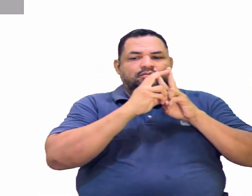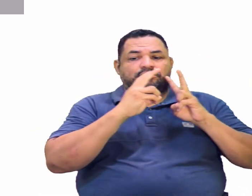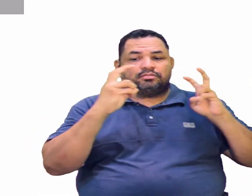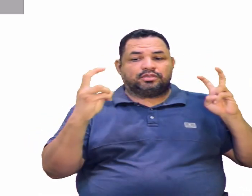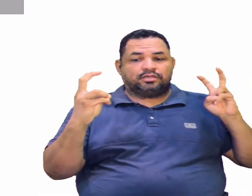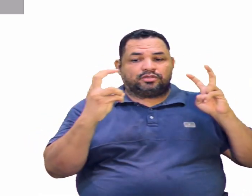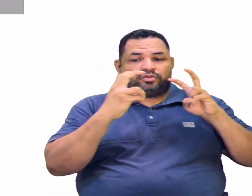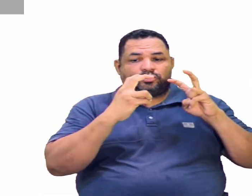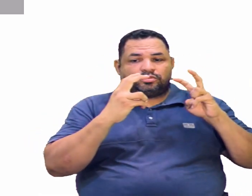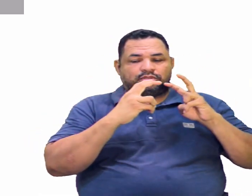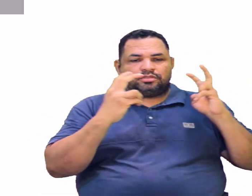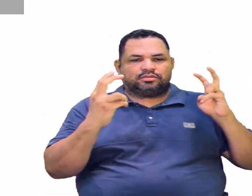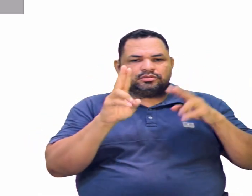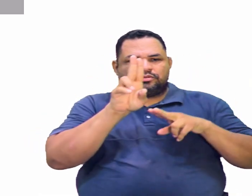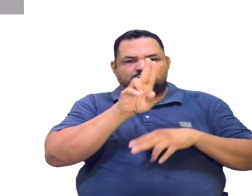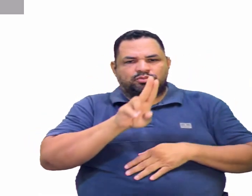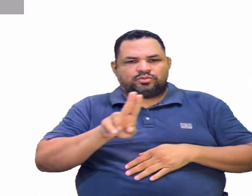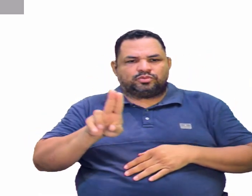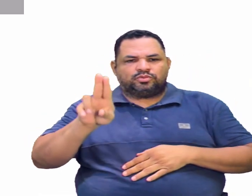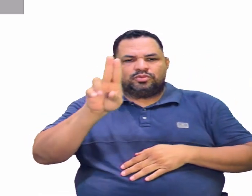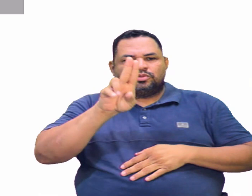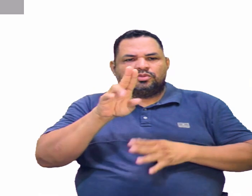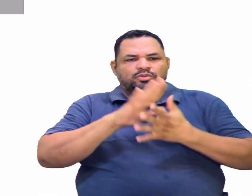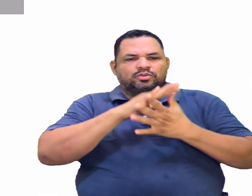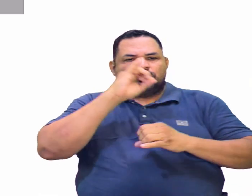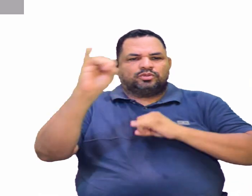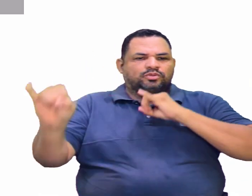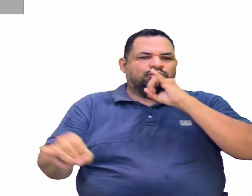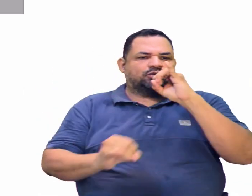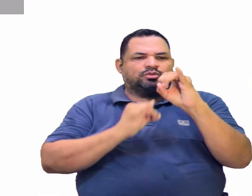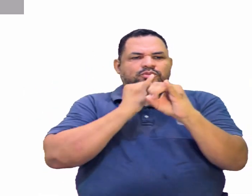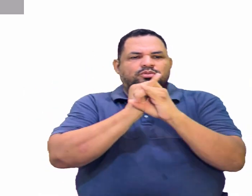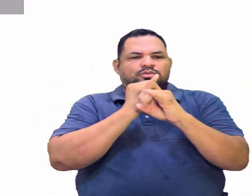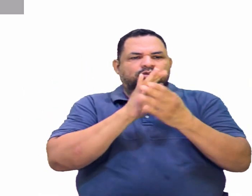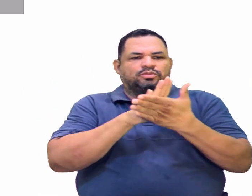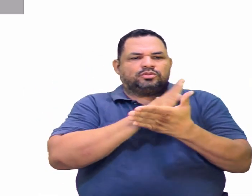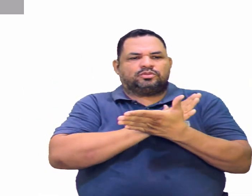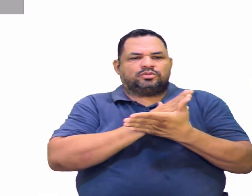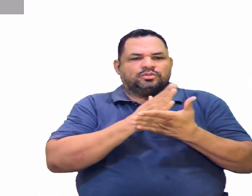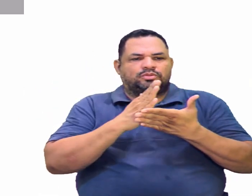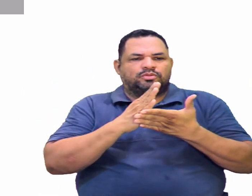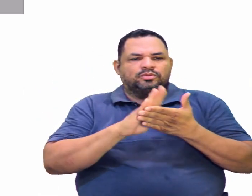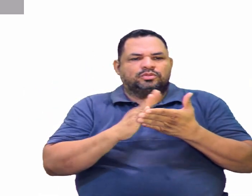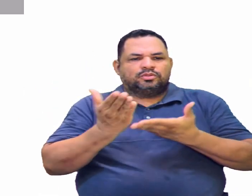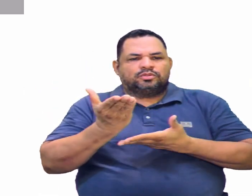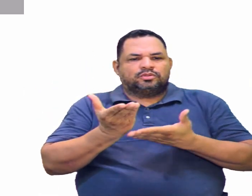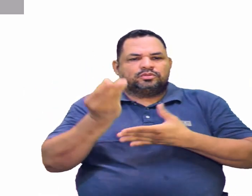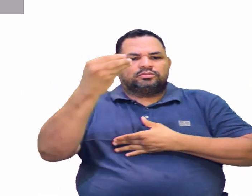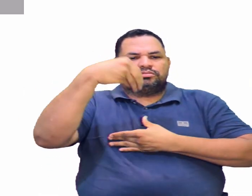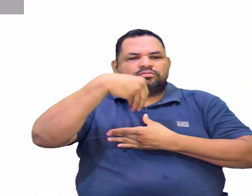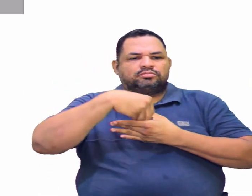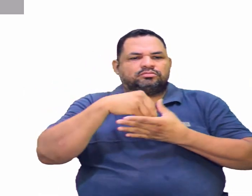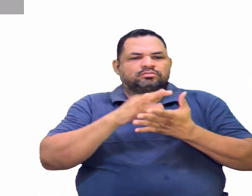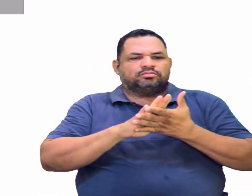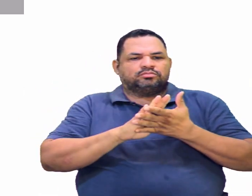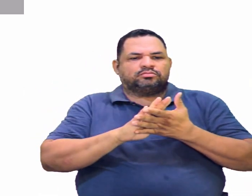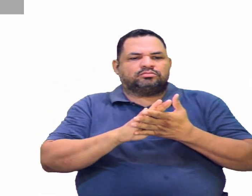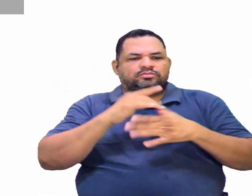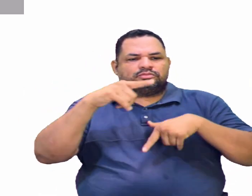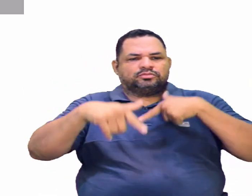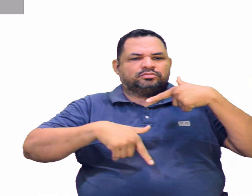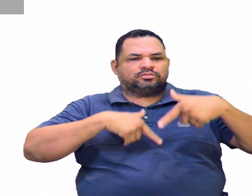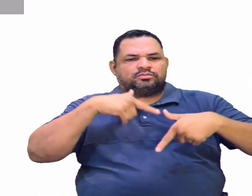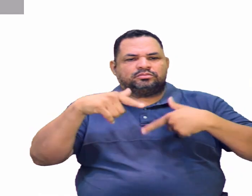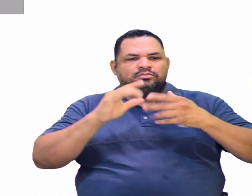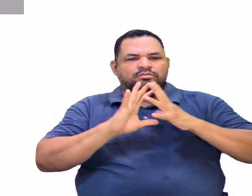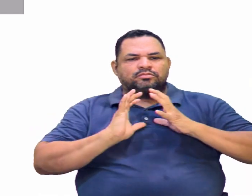virtuais utilizam todos eles a internet como parte integrante da obra